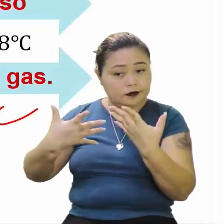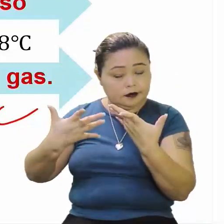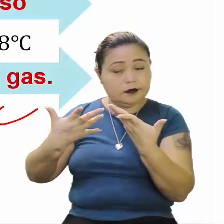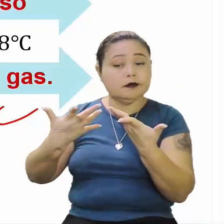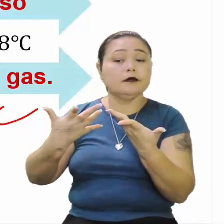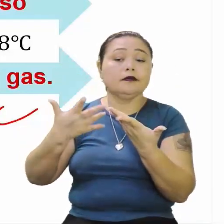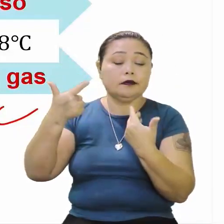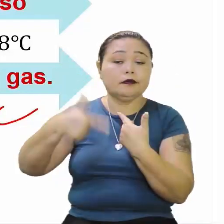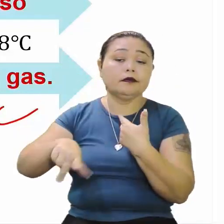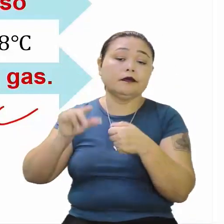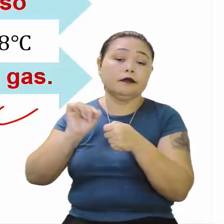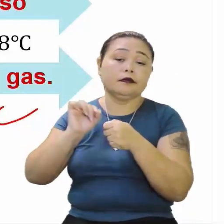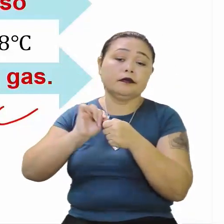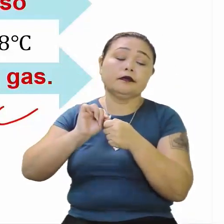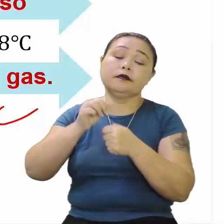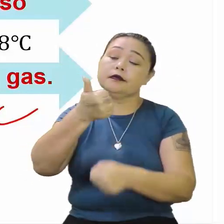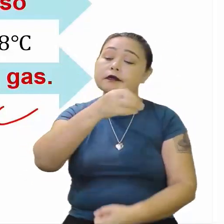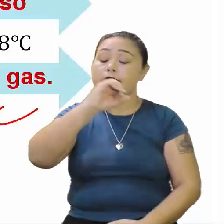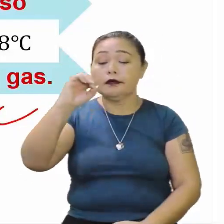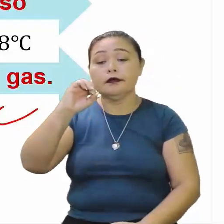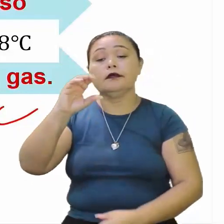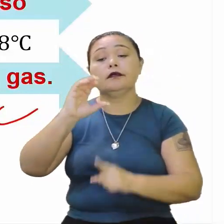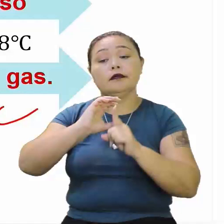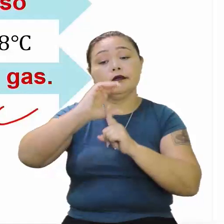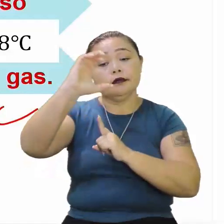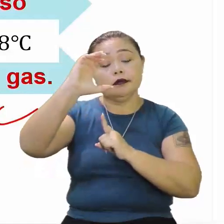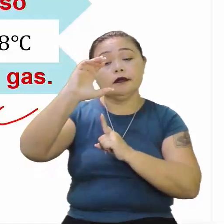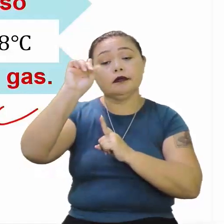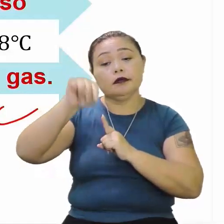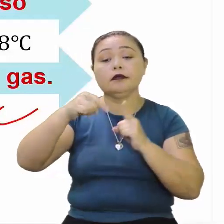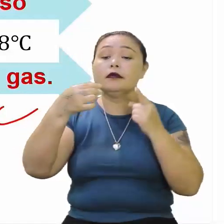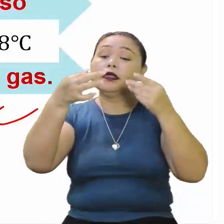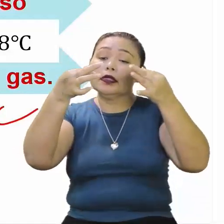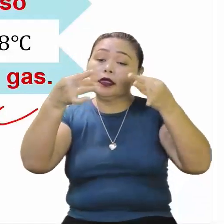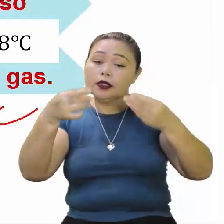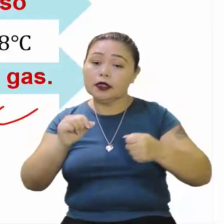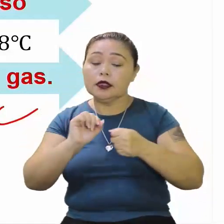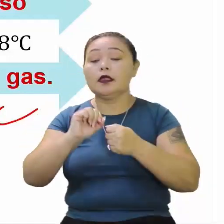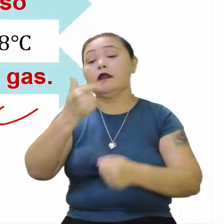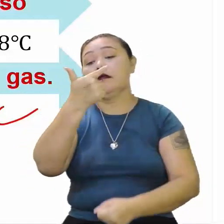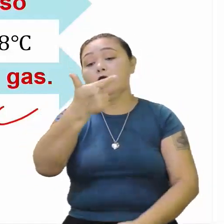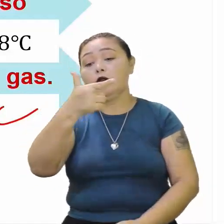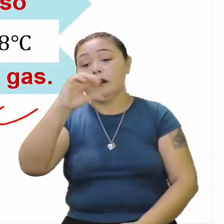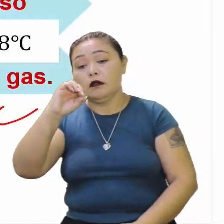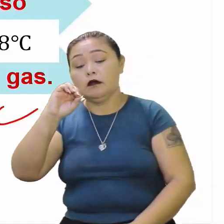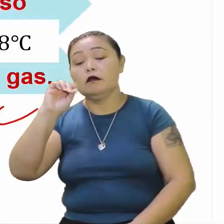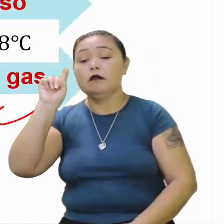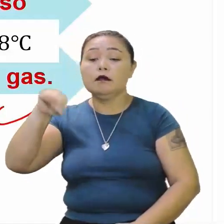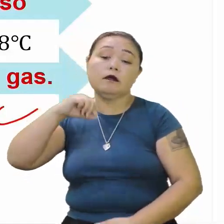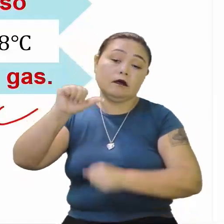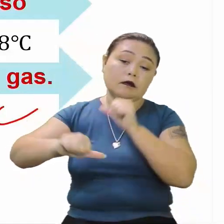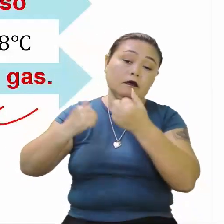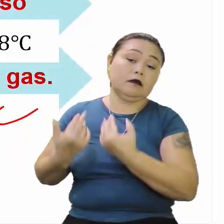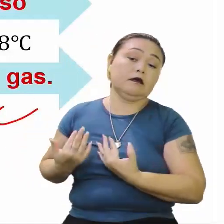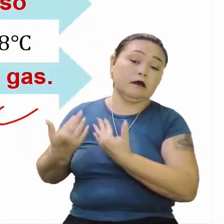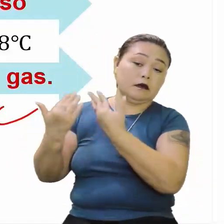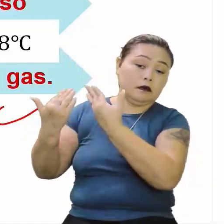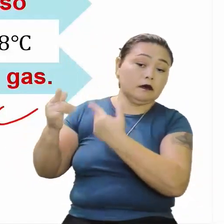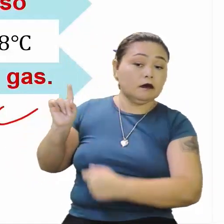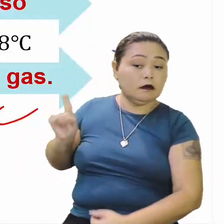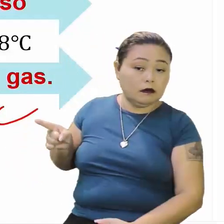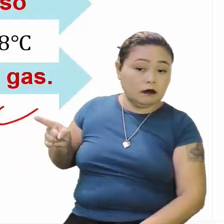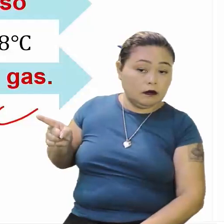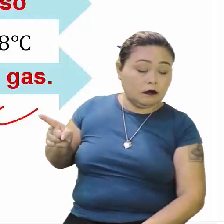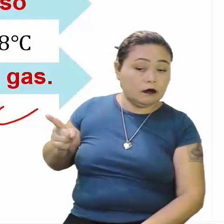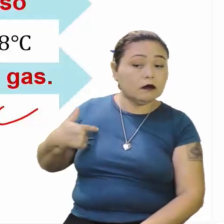o naftaleno está no líquido, e se fosse 220, estaria na fase gasosa. Tranquilamente, gente? Só